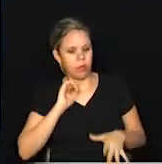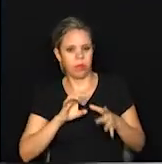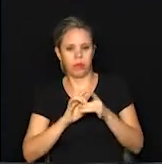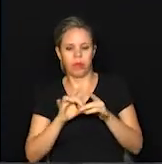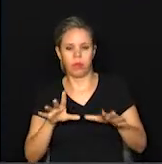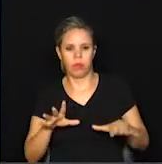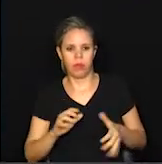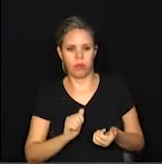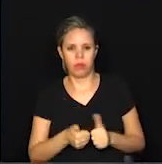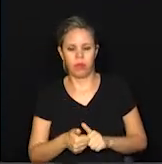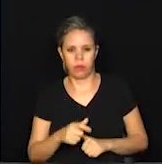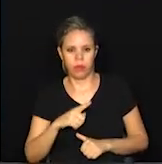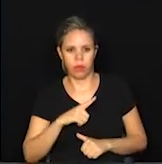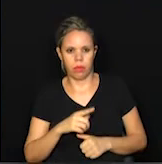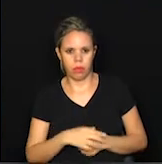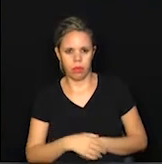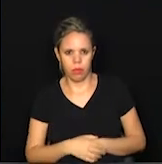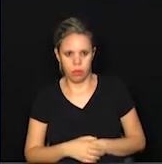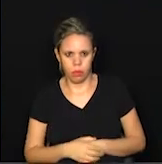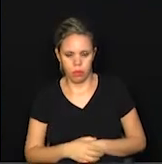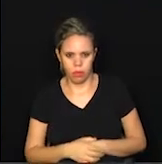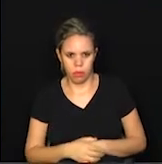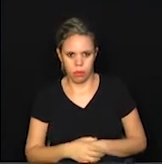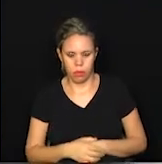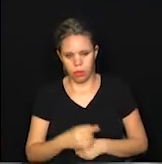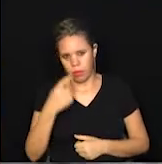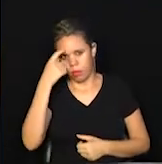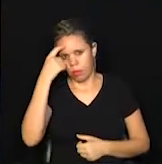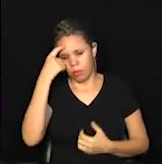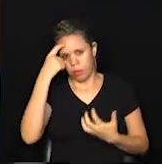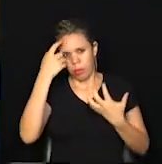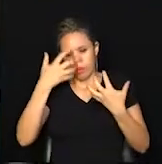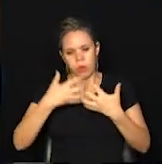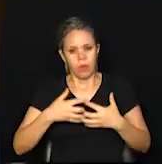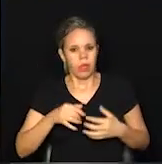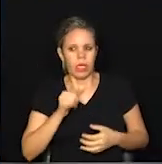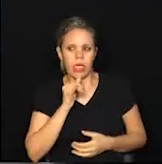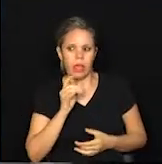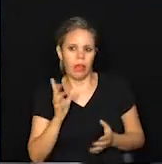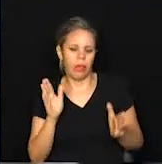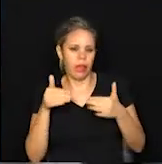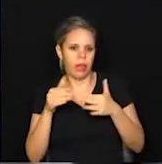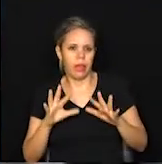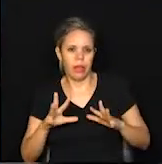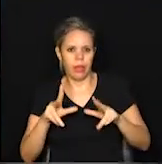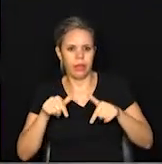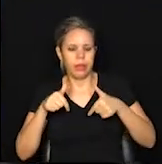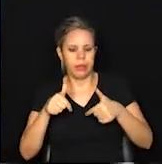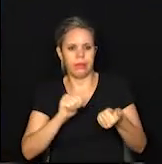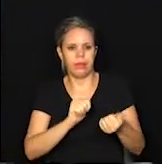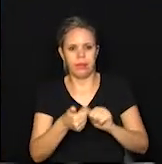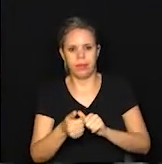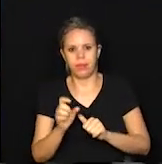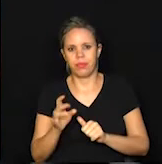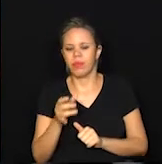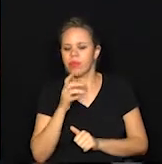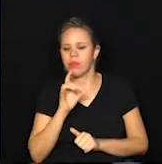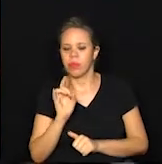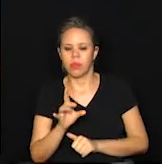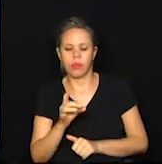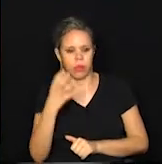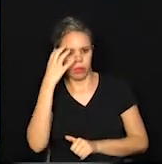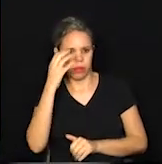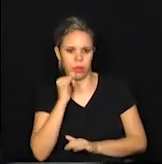democratizado o esporte. A gente tem que pensar, porque se a gente concentrar toda uma ação esportiva, por exemplo, na Lagoa do